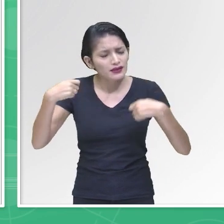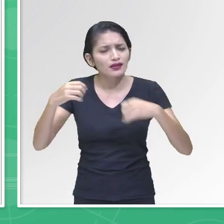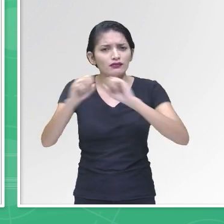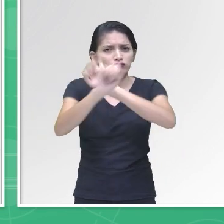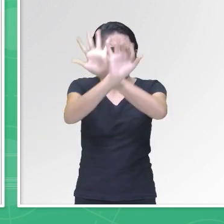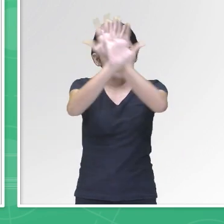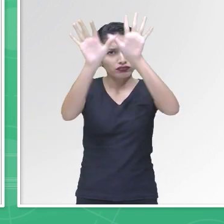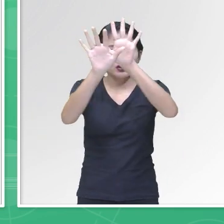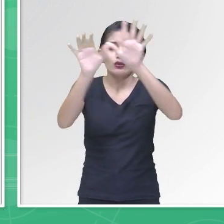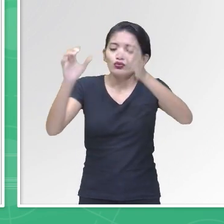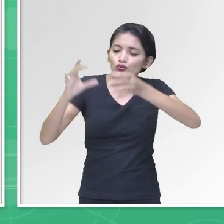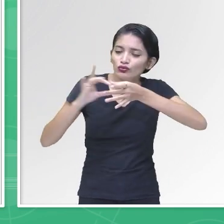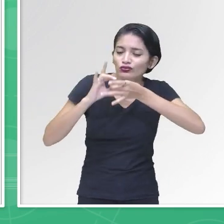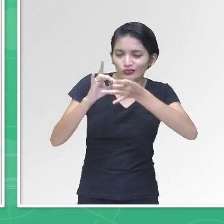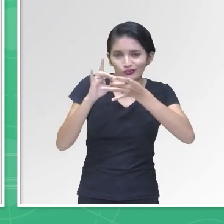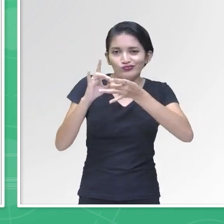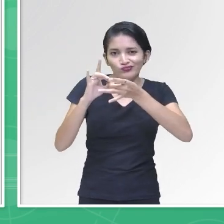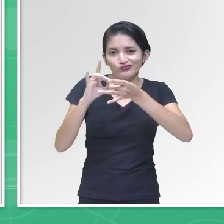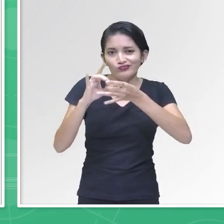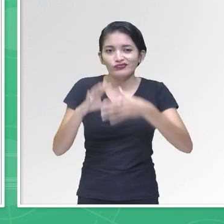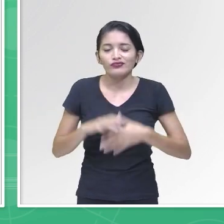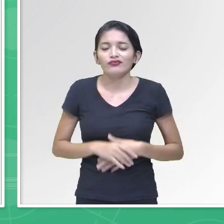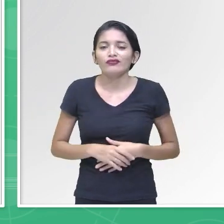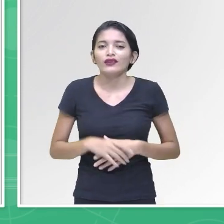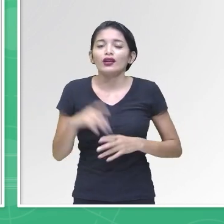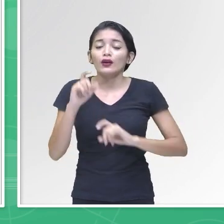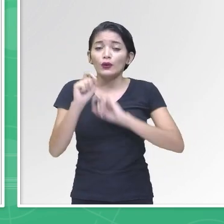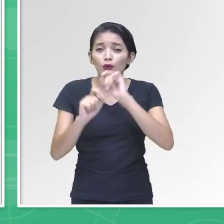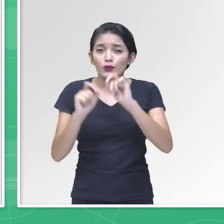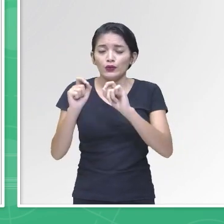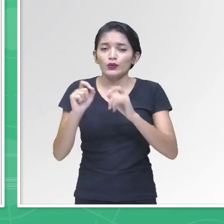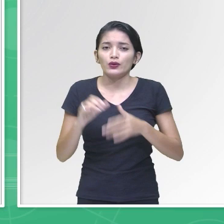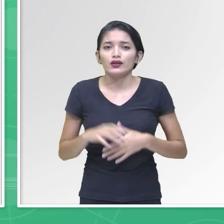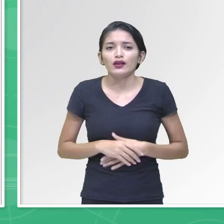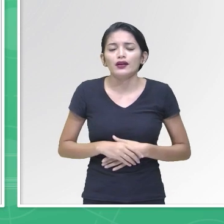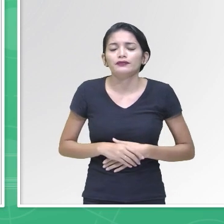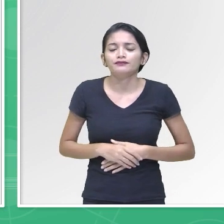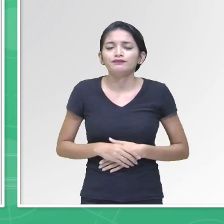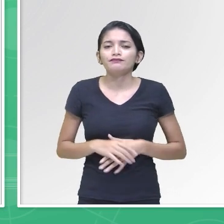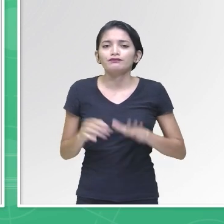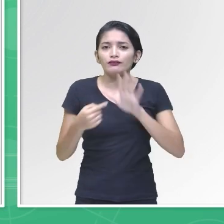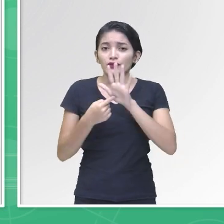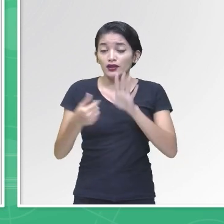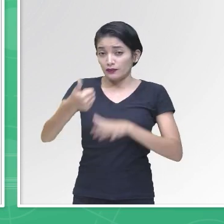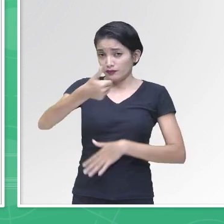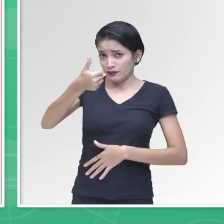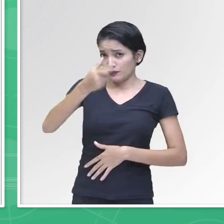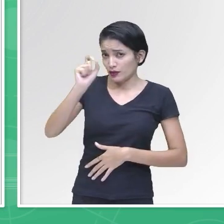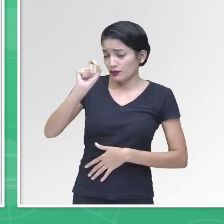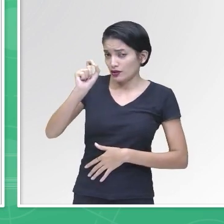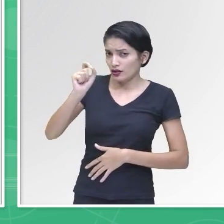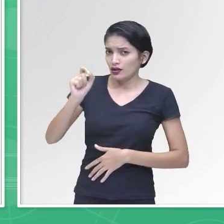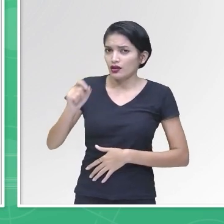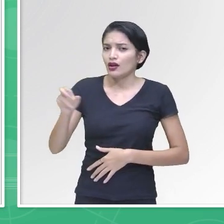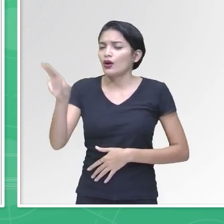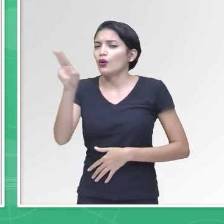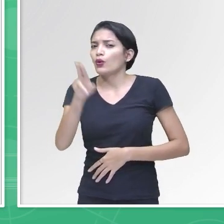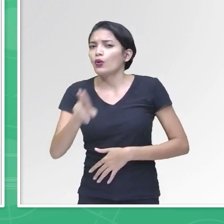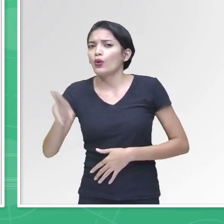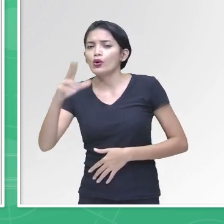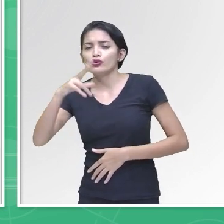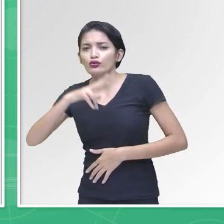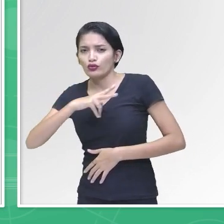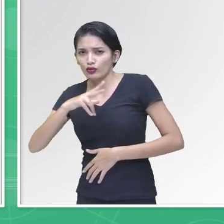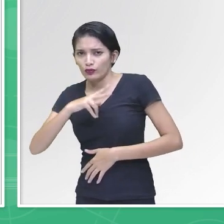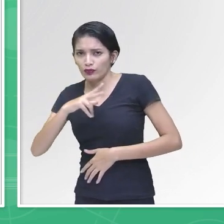em conjunto, né? Que elas vão dizer assim, a primeira dizia que é de uso restrito